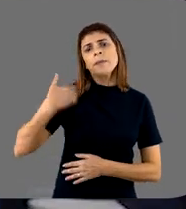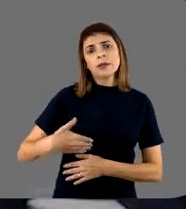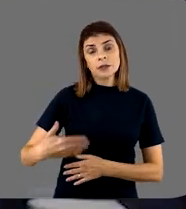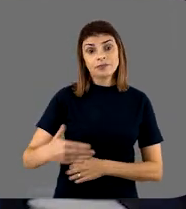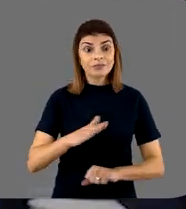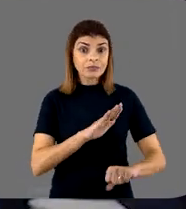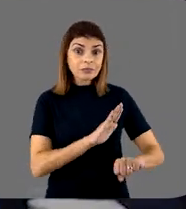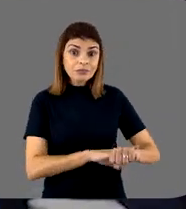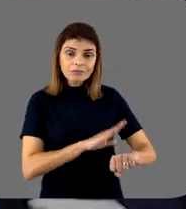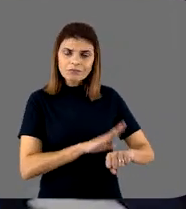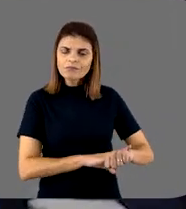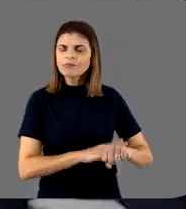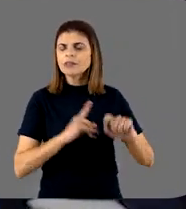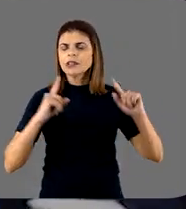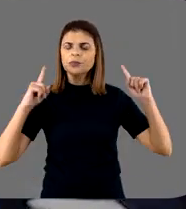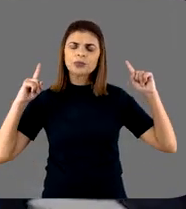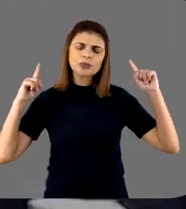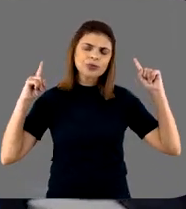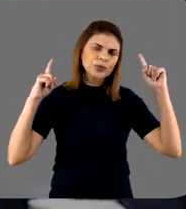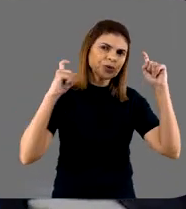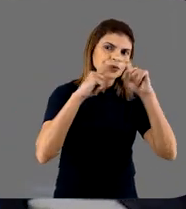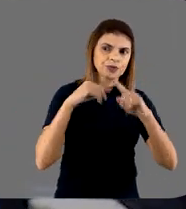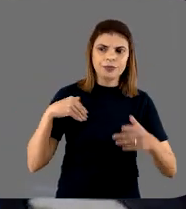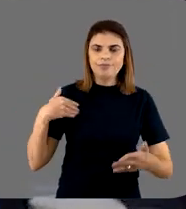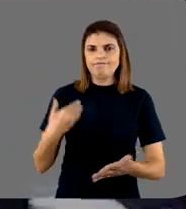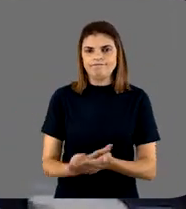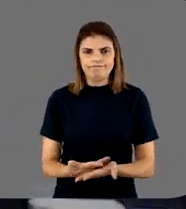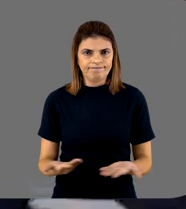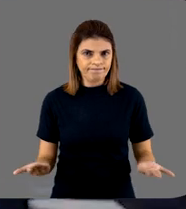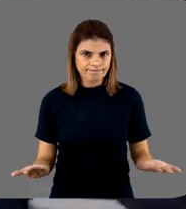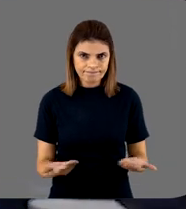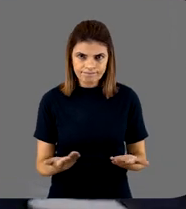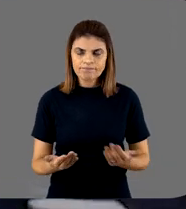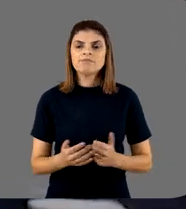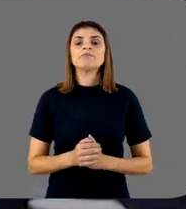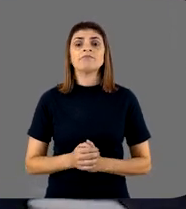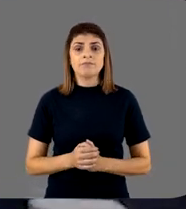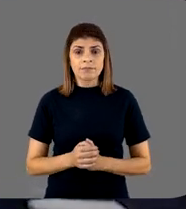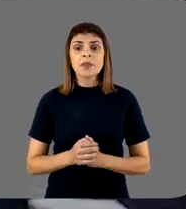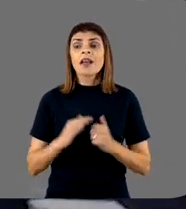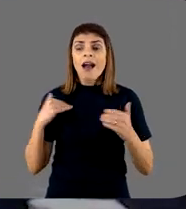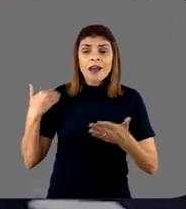né? E naquele momento foi muito difícil, como tem sido até então, mas aquela